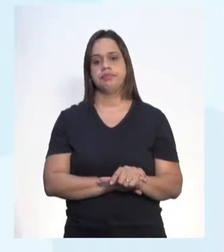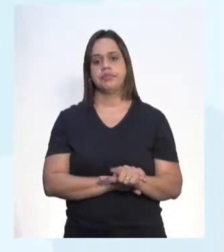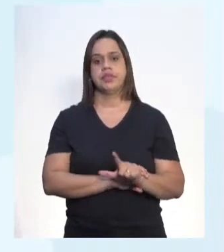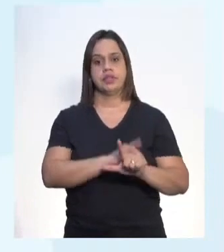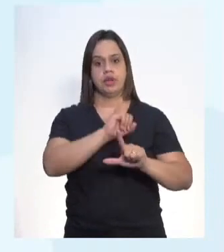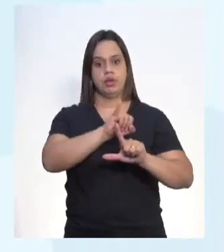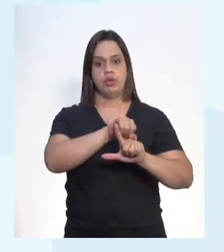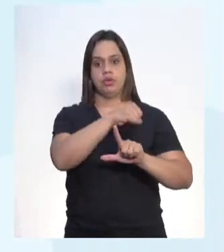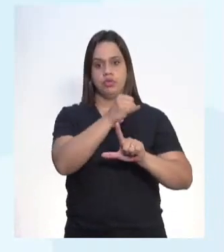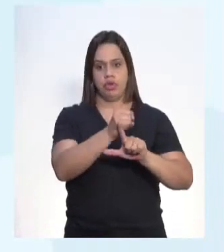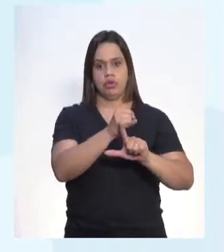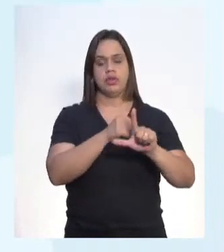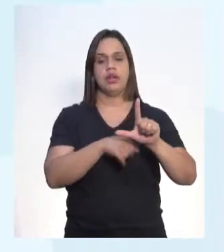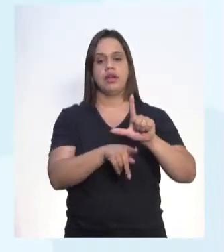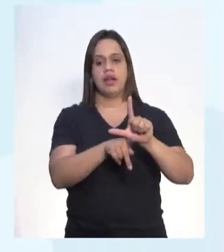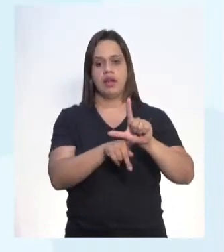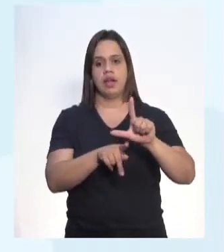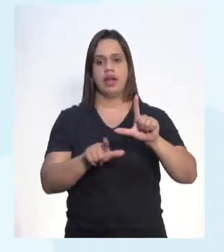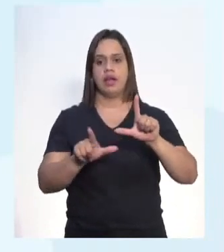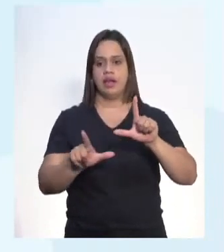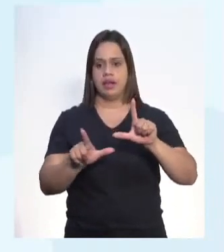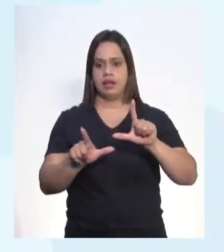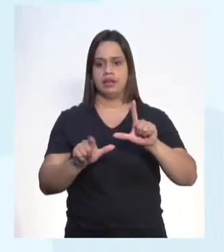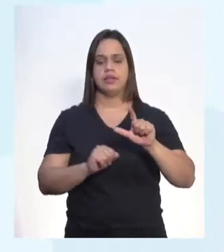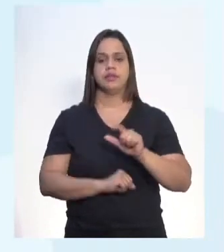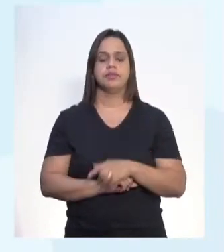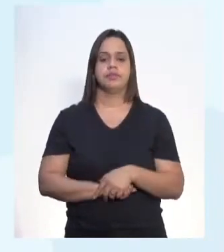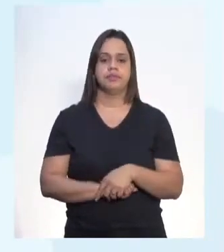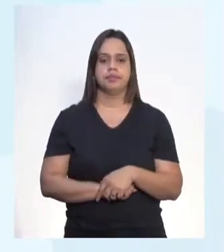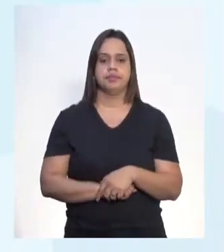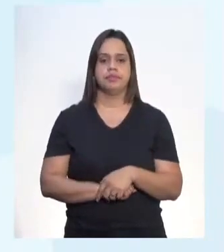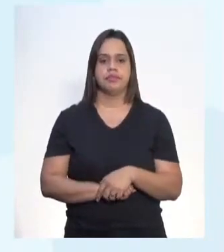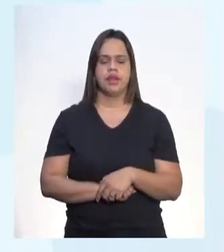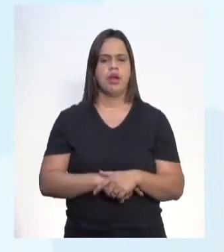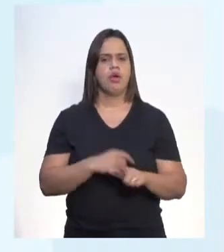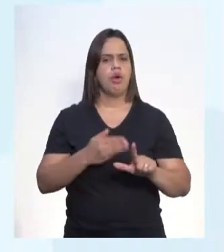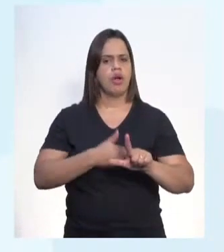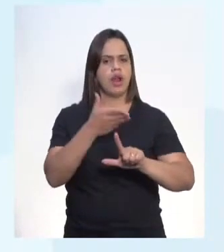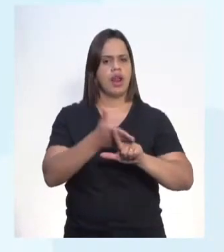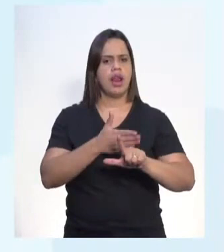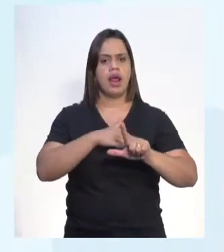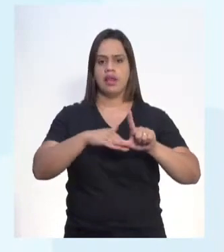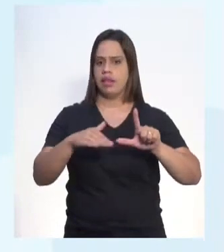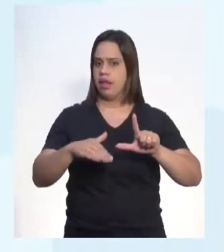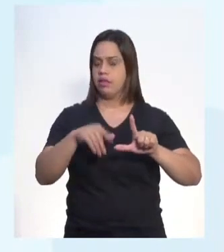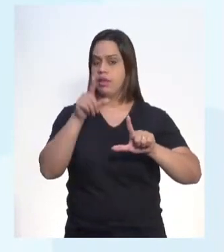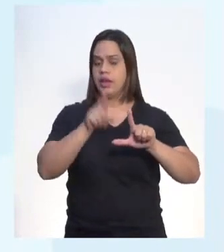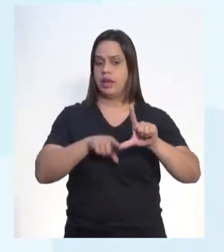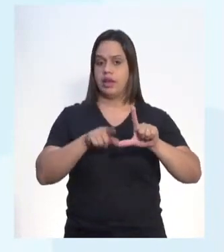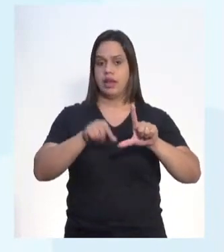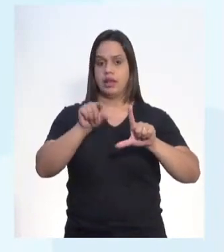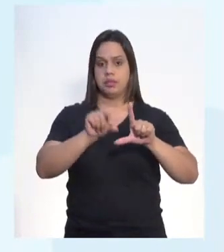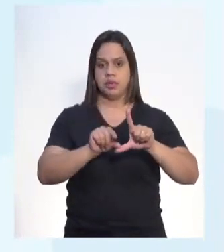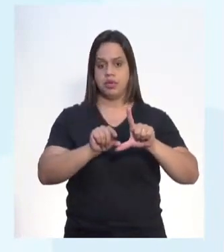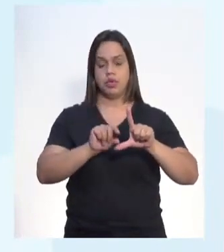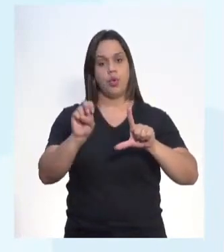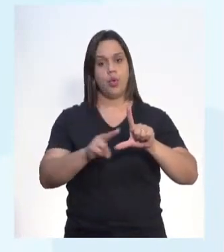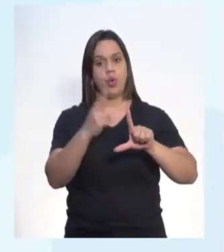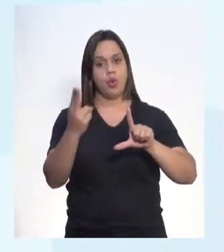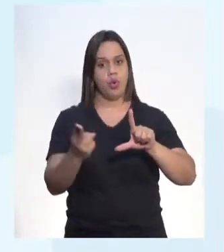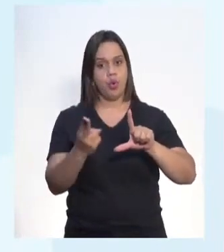J, K e L. Agora, lados. Lados, letras minúsculas